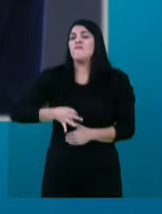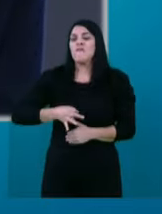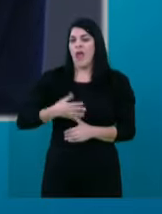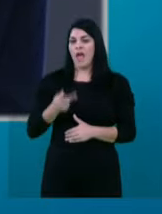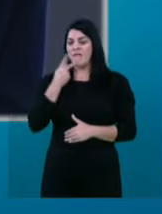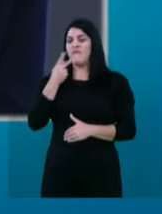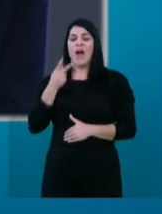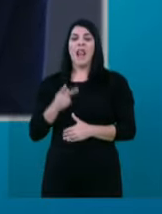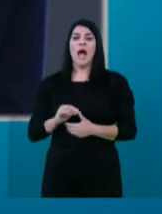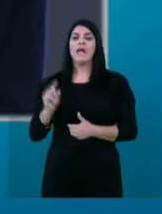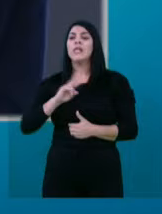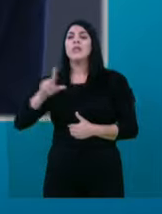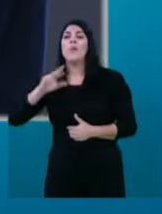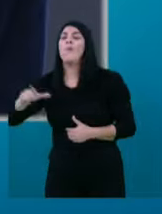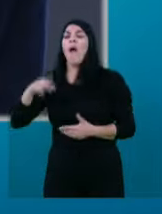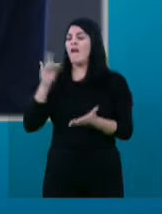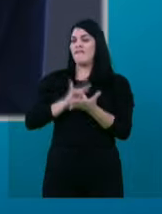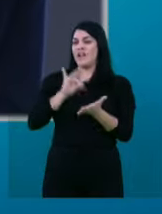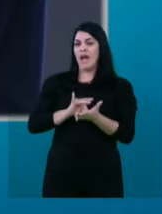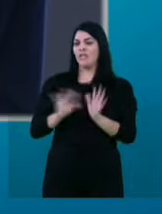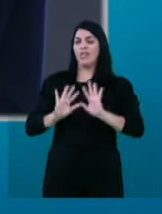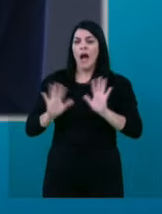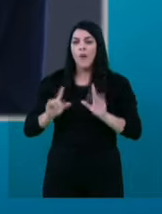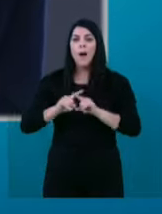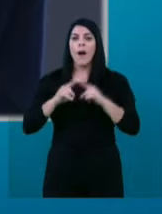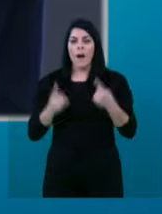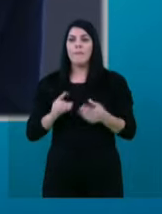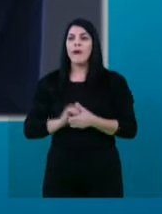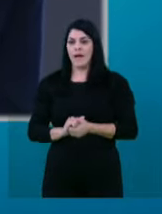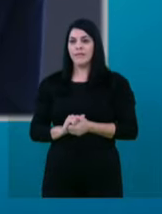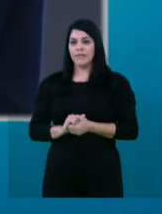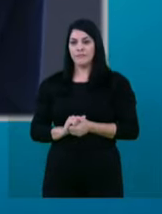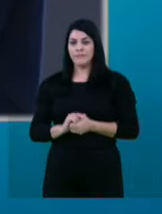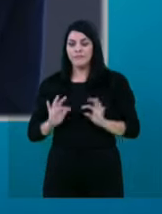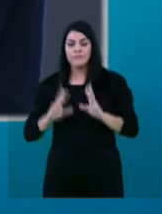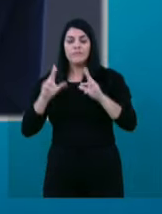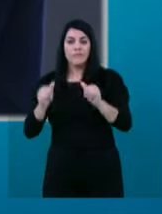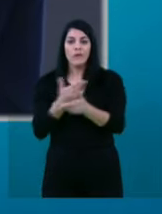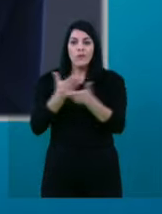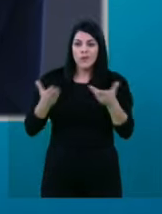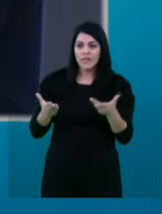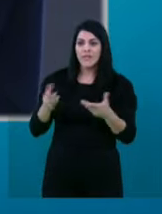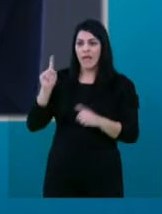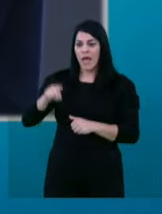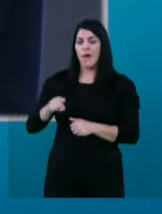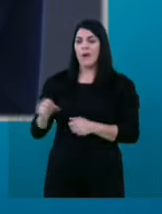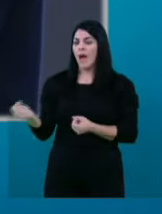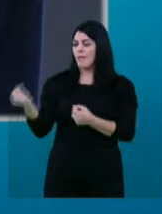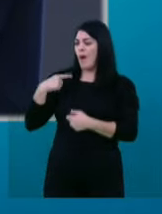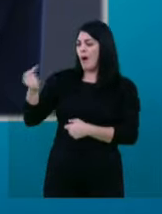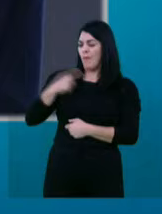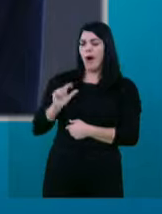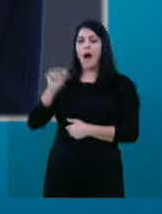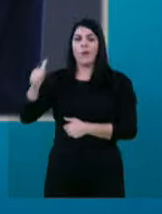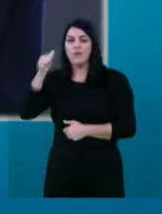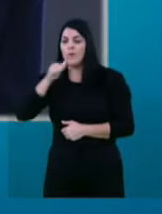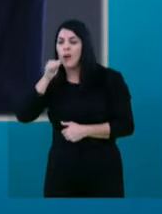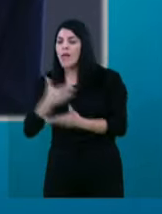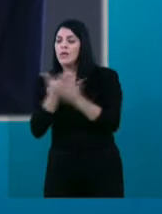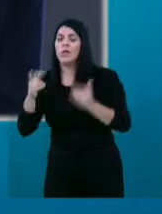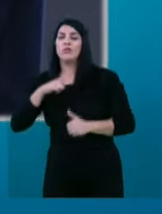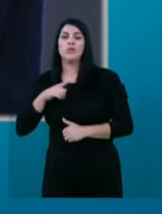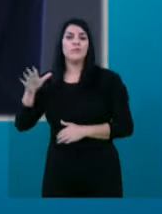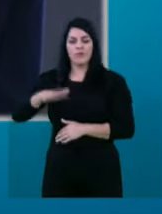que simplesmente não corresponde à realidade. Mas, dado o delírio coletivo que, infelizmente, contaminou a outra mulher que nós tínhamos